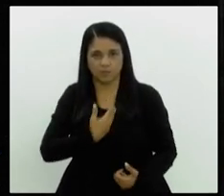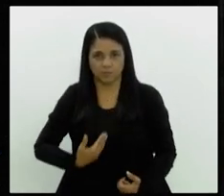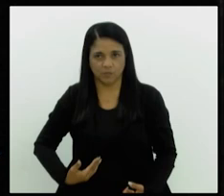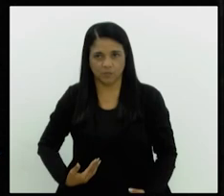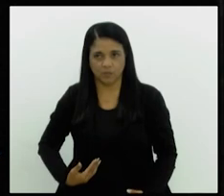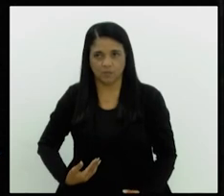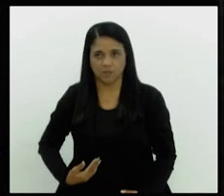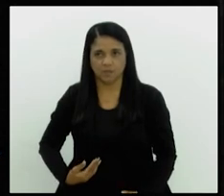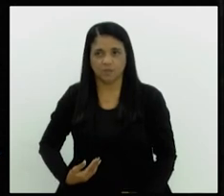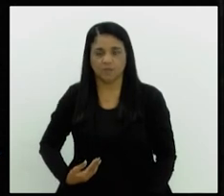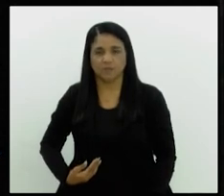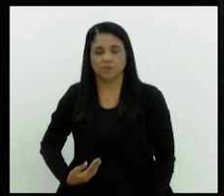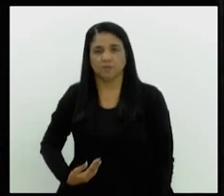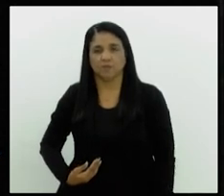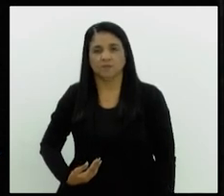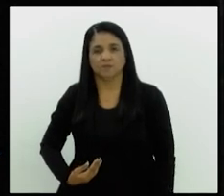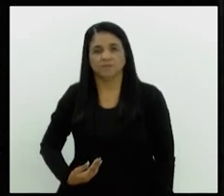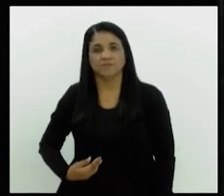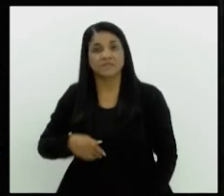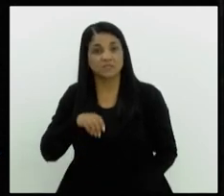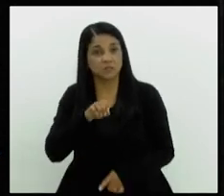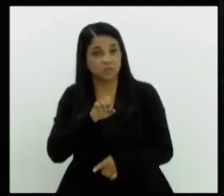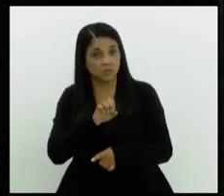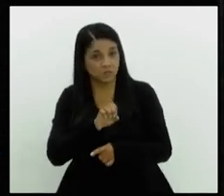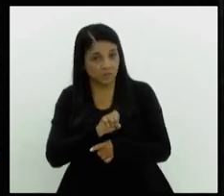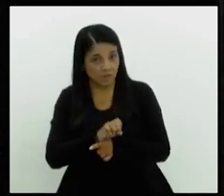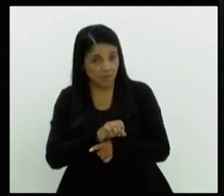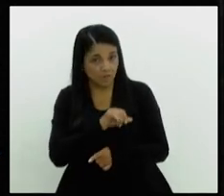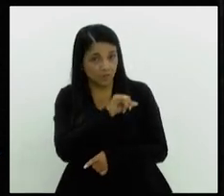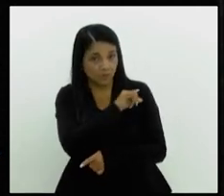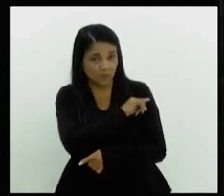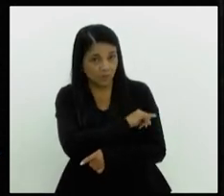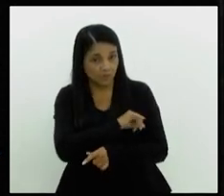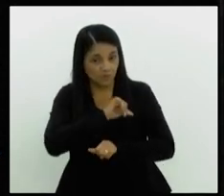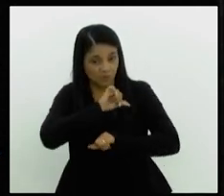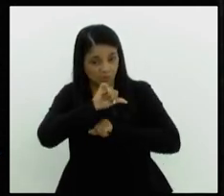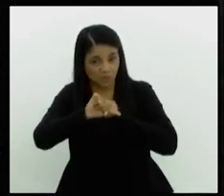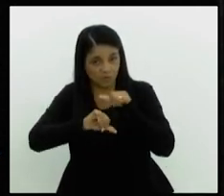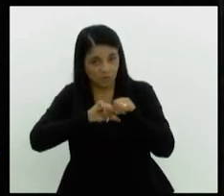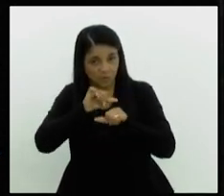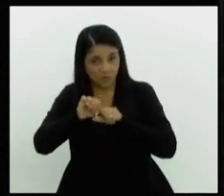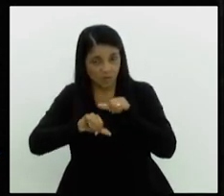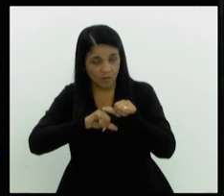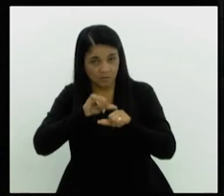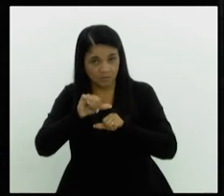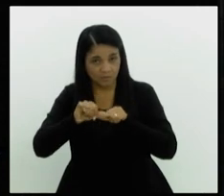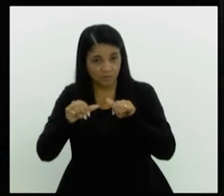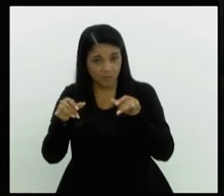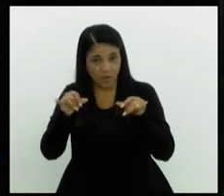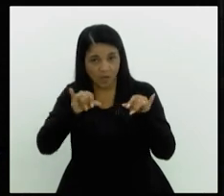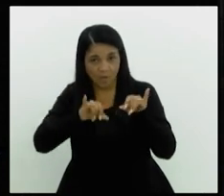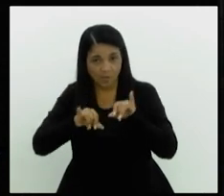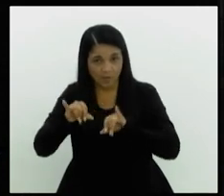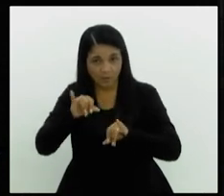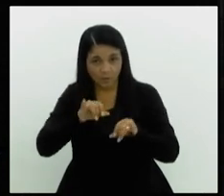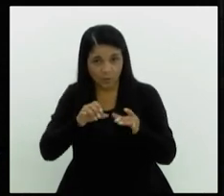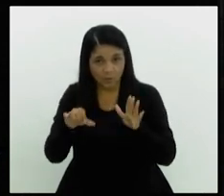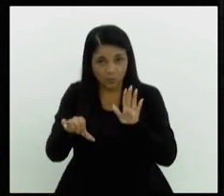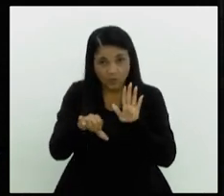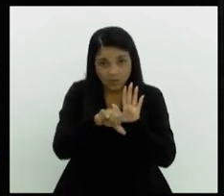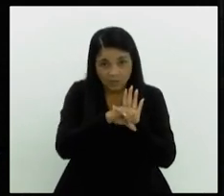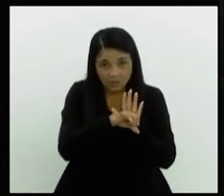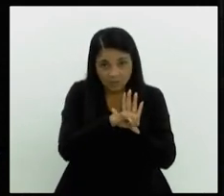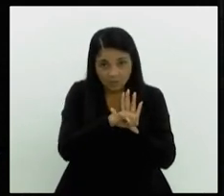Meus irmãos, mas se o estado do Rio de Janeiro foi transformado num laboratório, e se eles